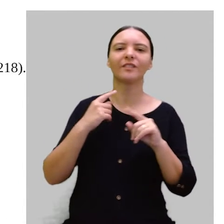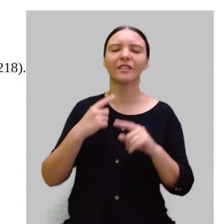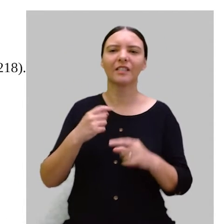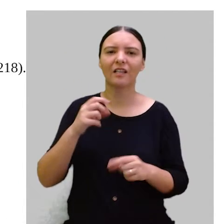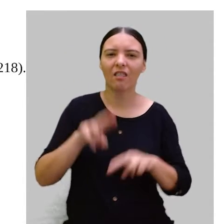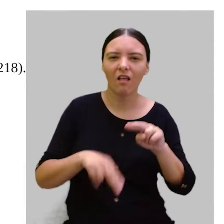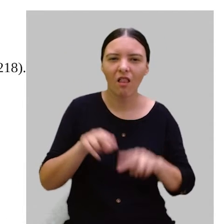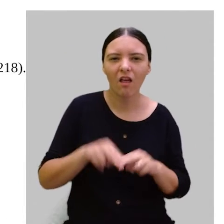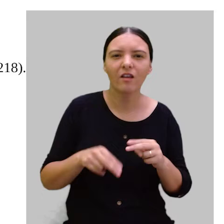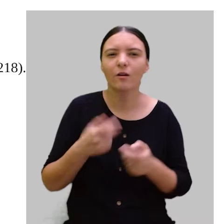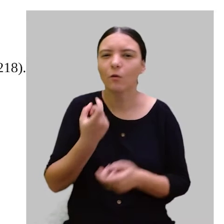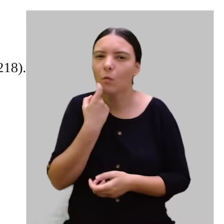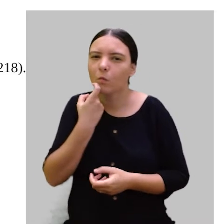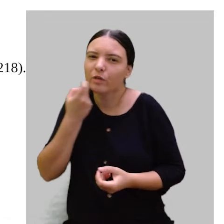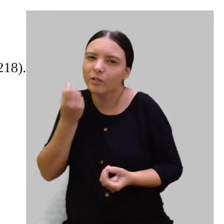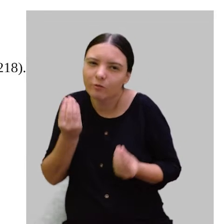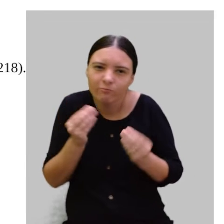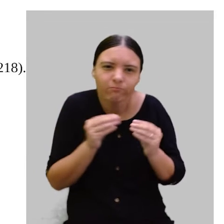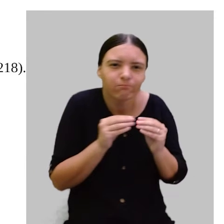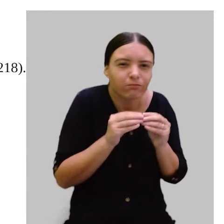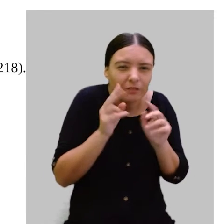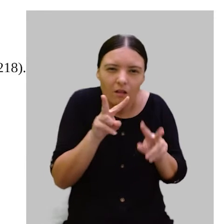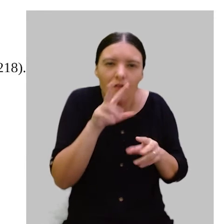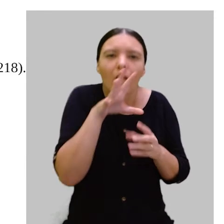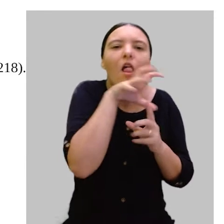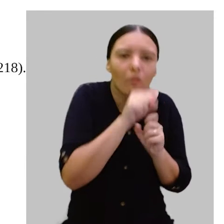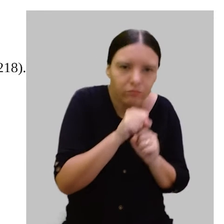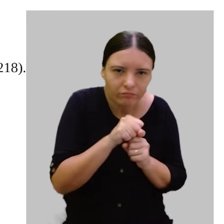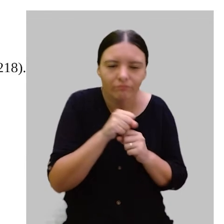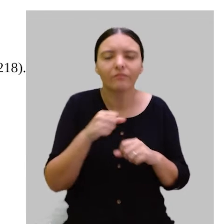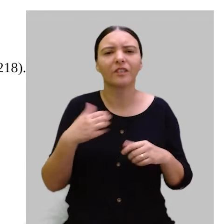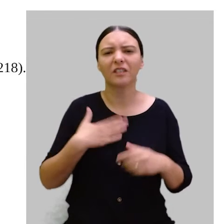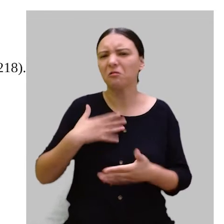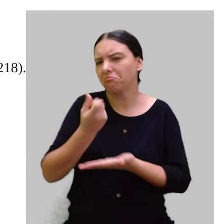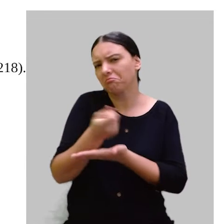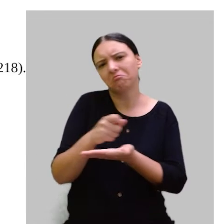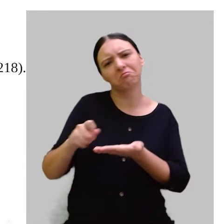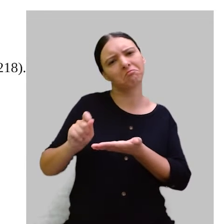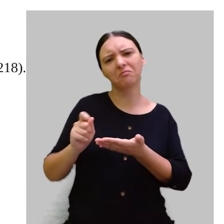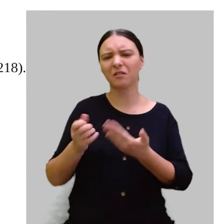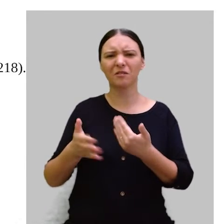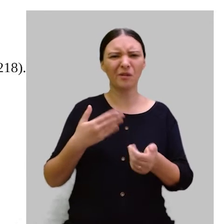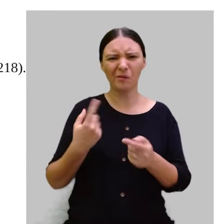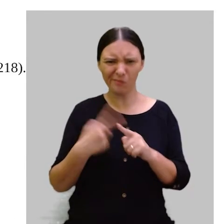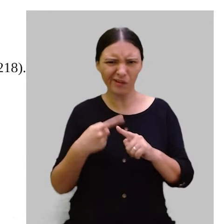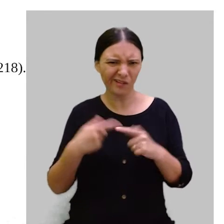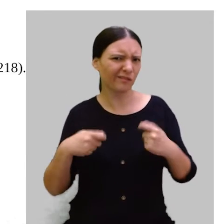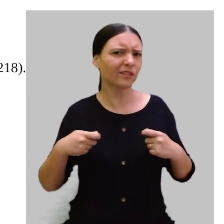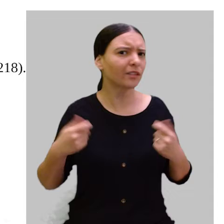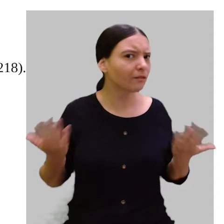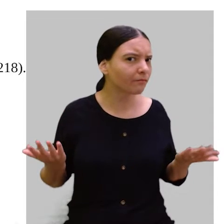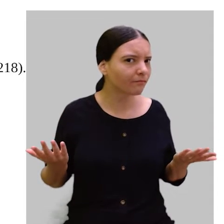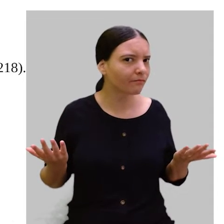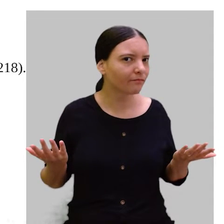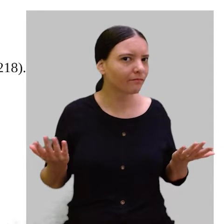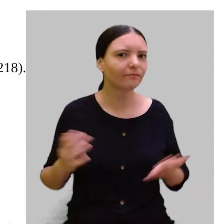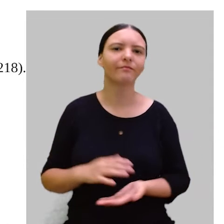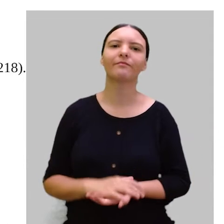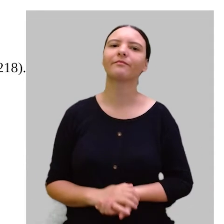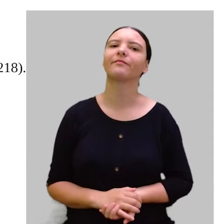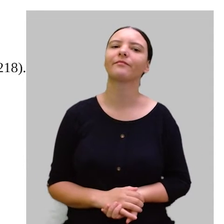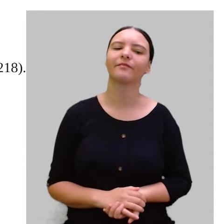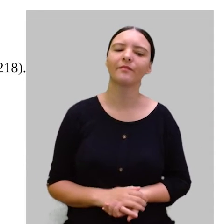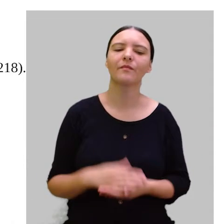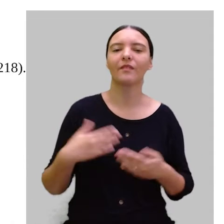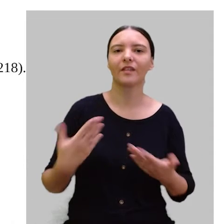teias, o peixe beija e morde o que vê. Eu escrevo apenas. Tem que ter porquê? Então, ele vai tecer